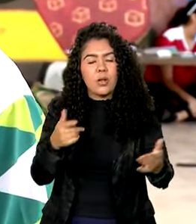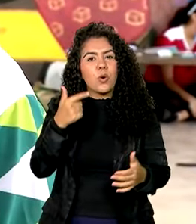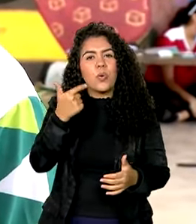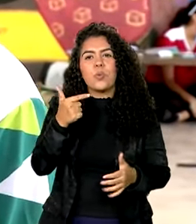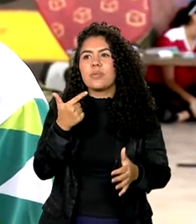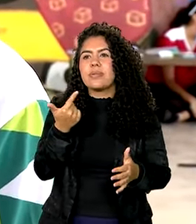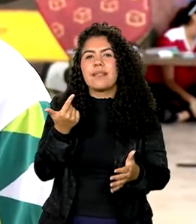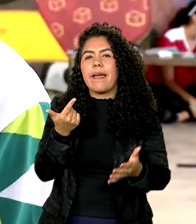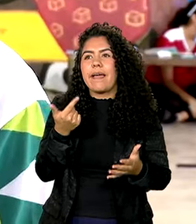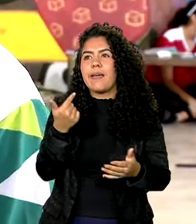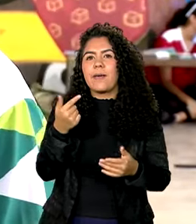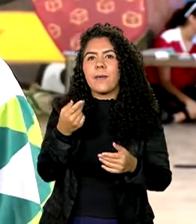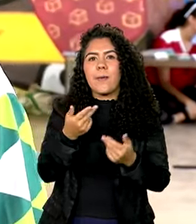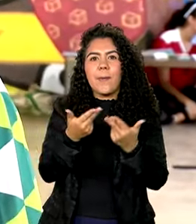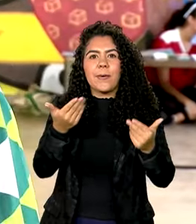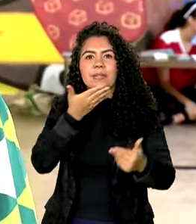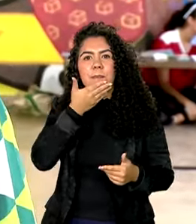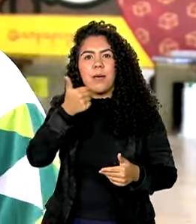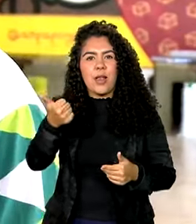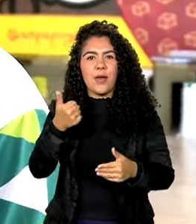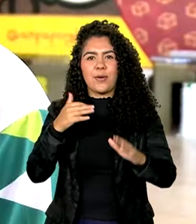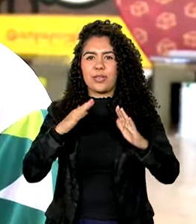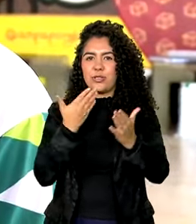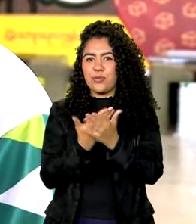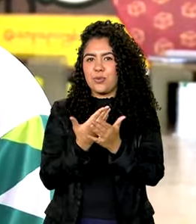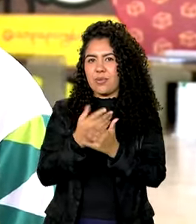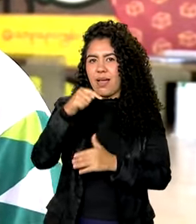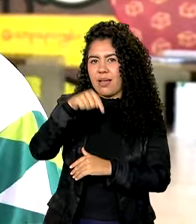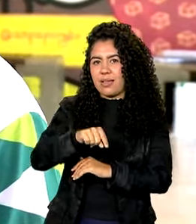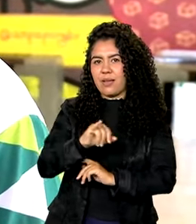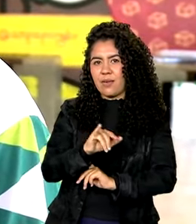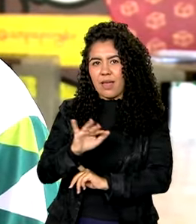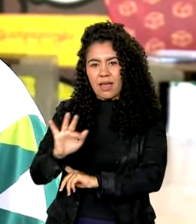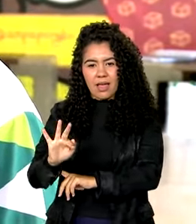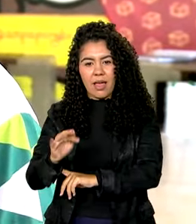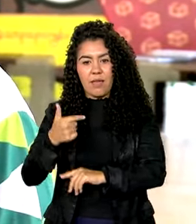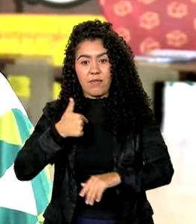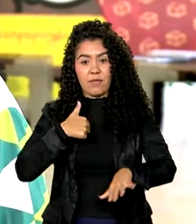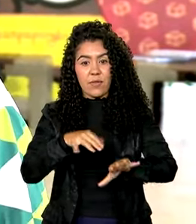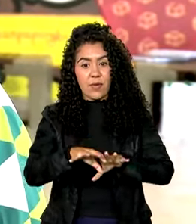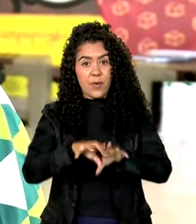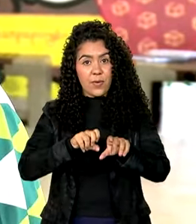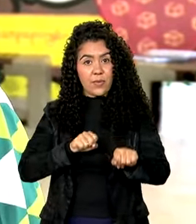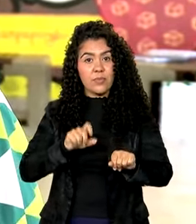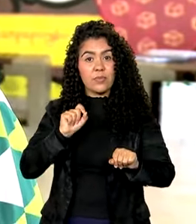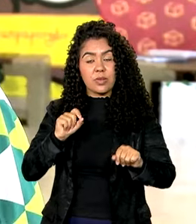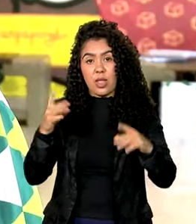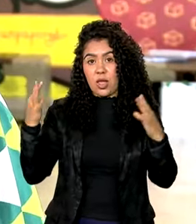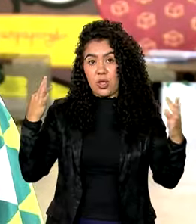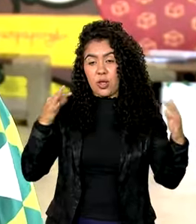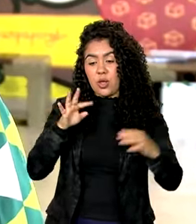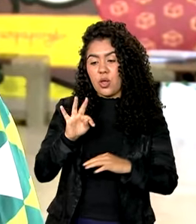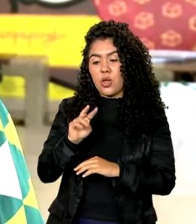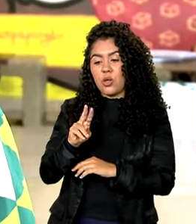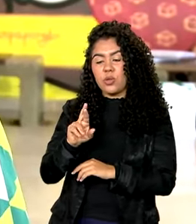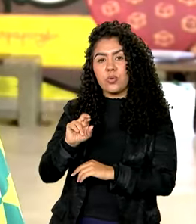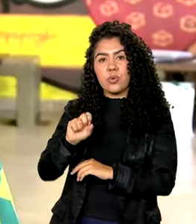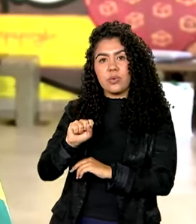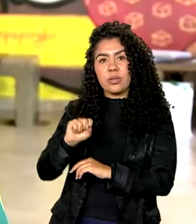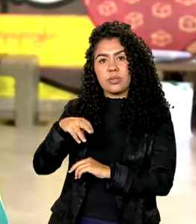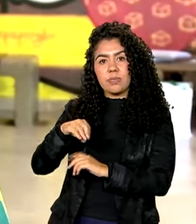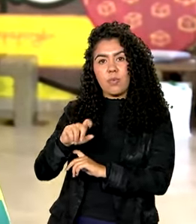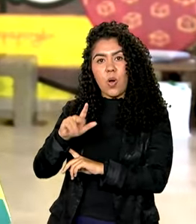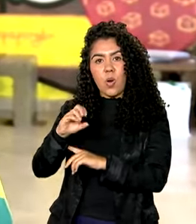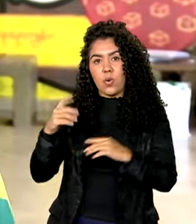melhor do que estudar no Instituto Federal. Me formando em turismólogo, eu pretendo realmente criar assim